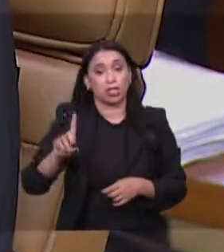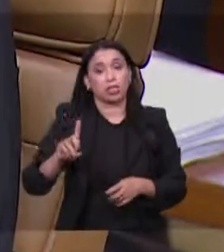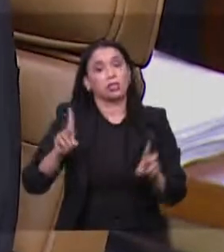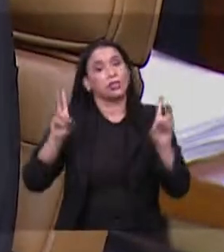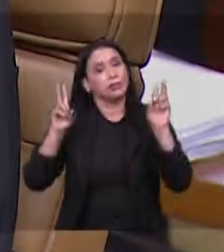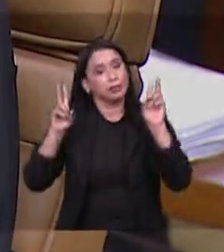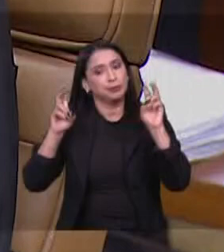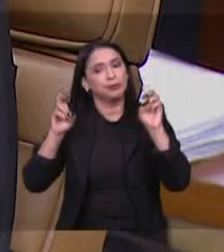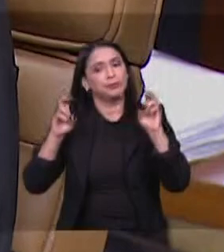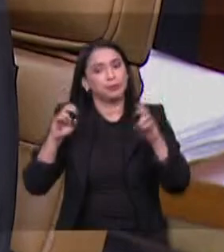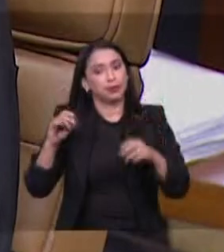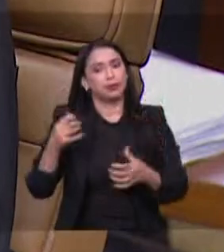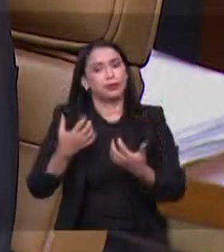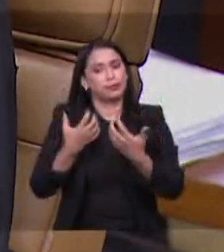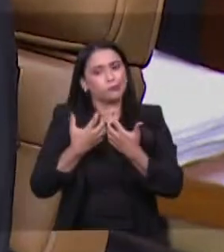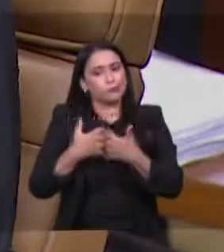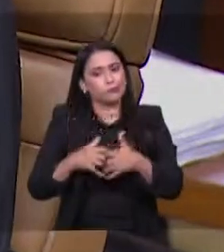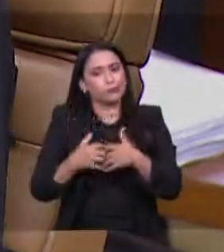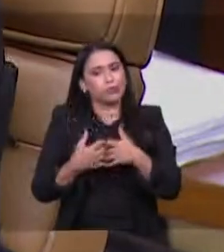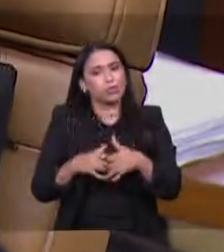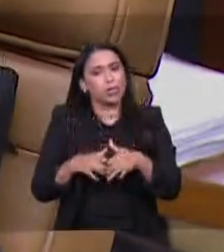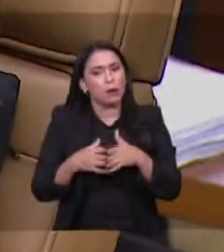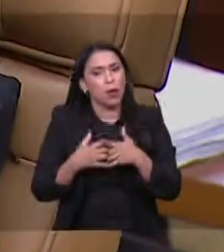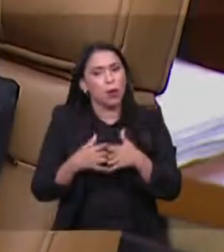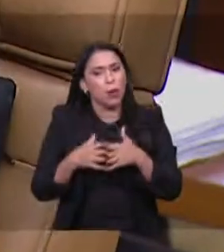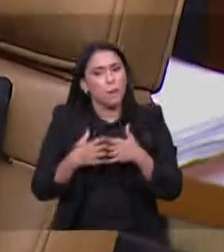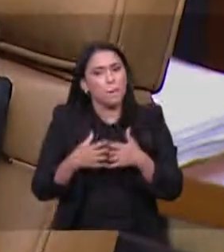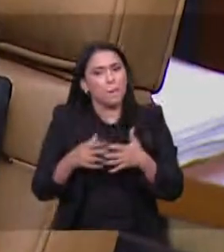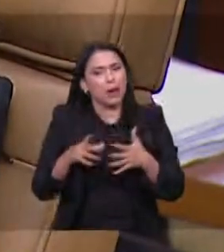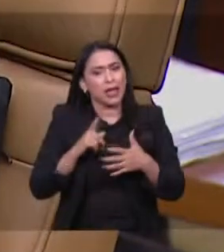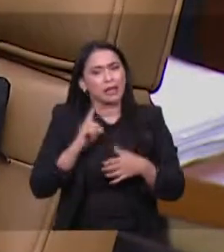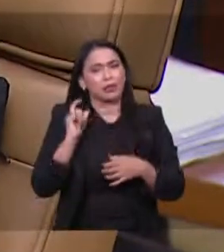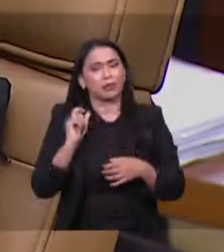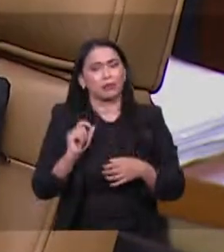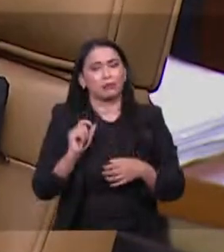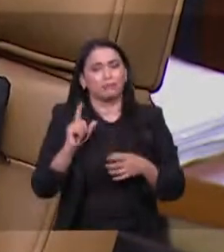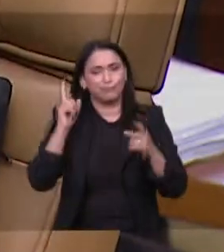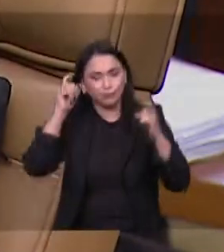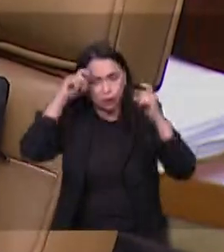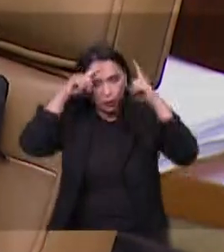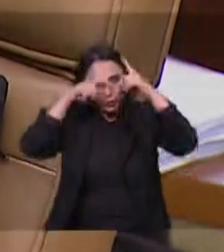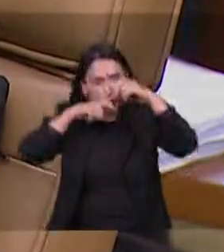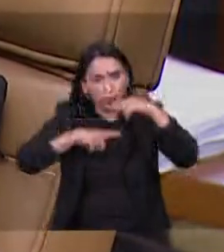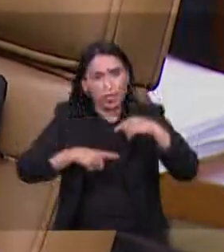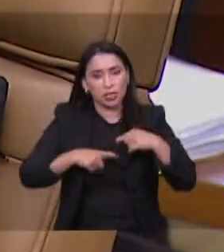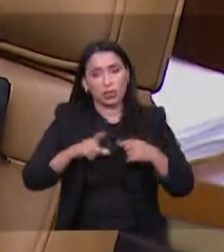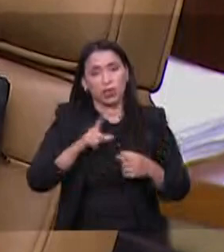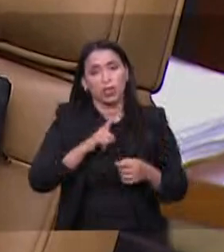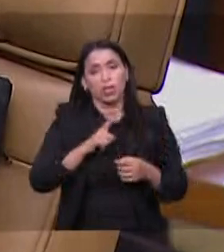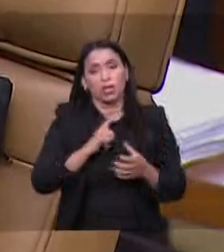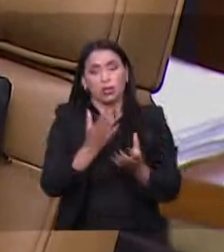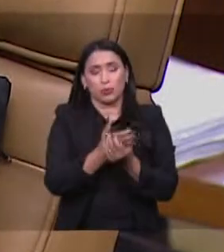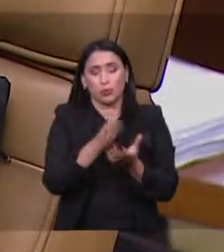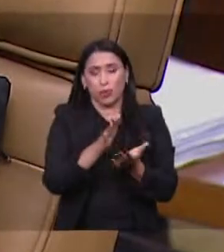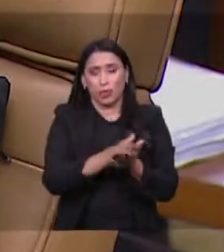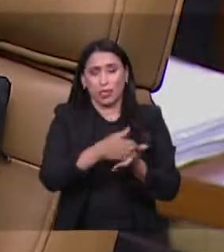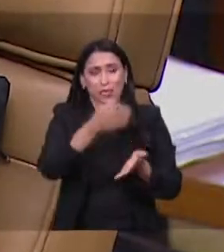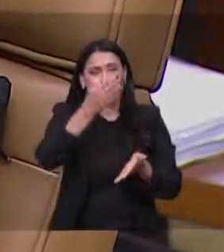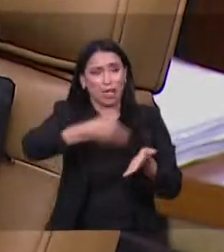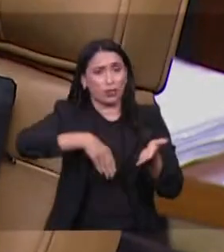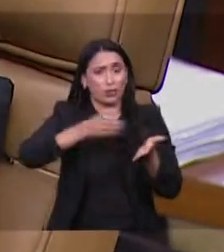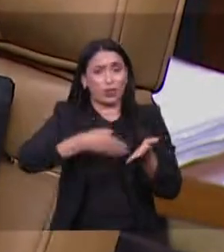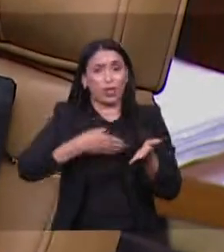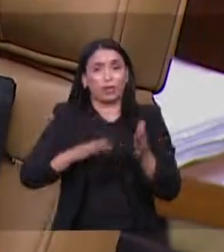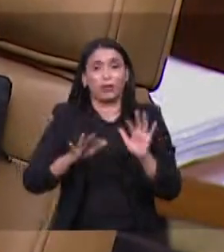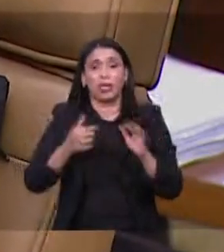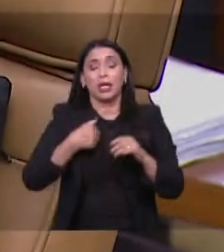matéria é de extrema complexidade. Se entrasse em vigor, seria algo que anularia todos os processos. E